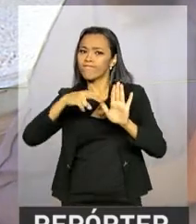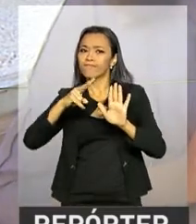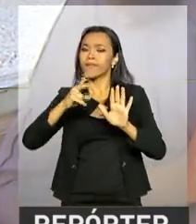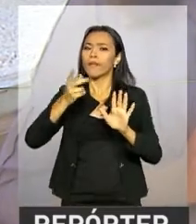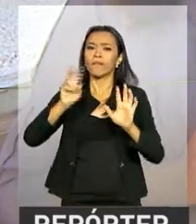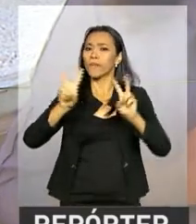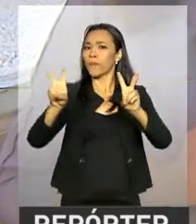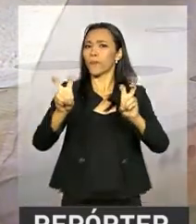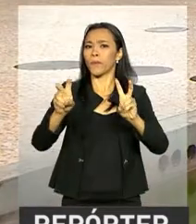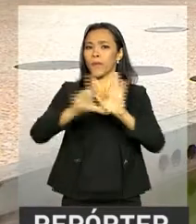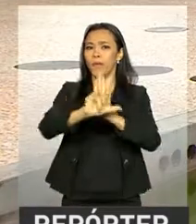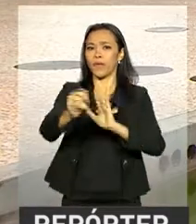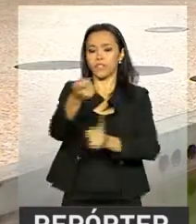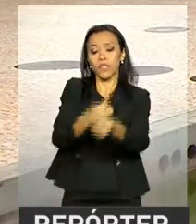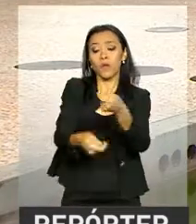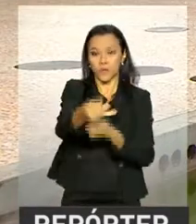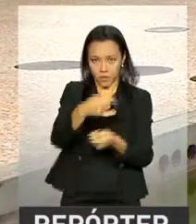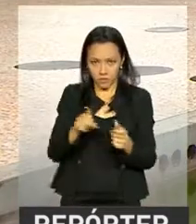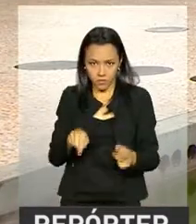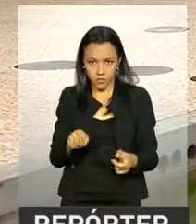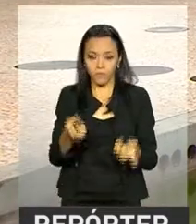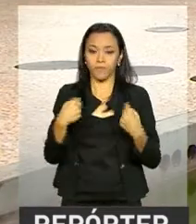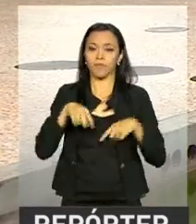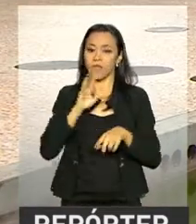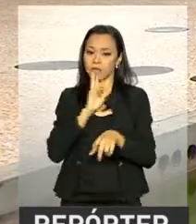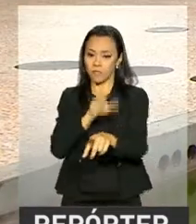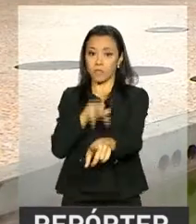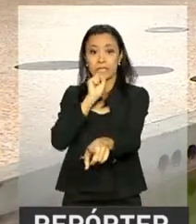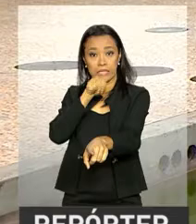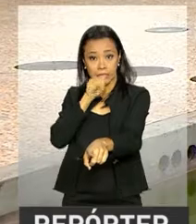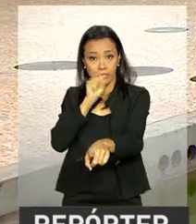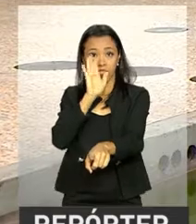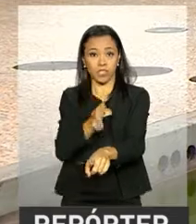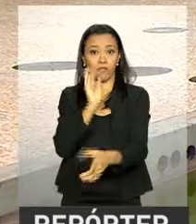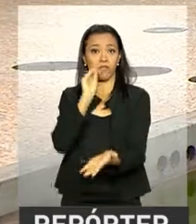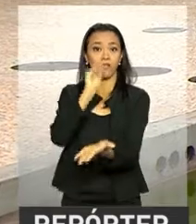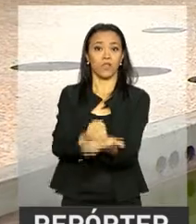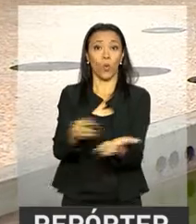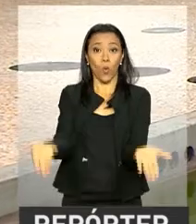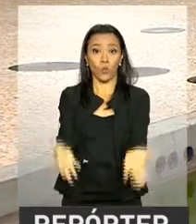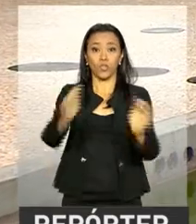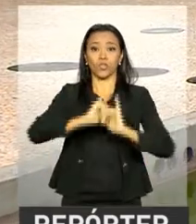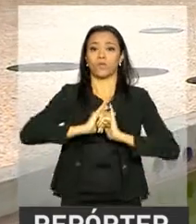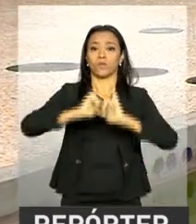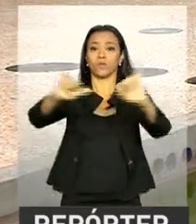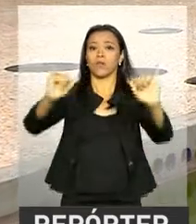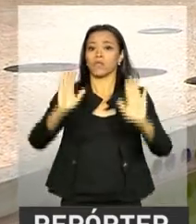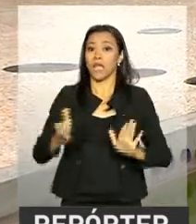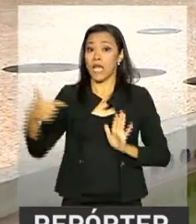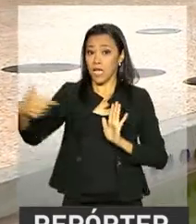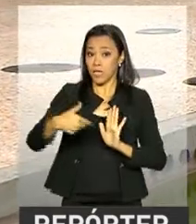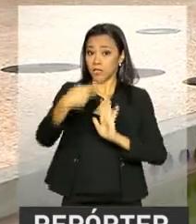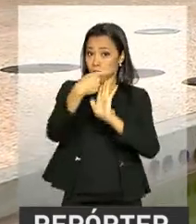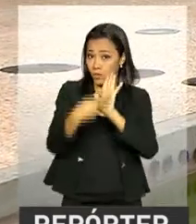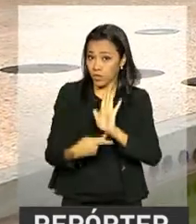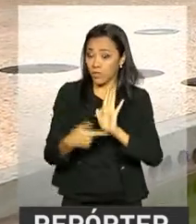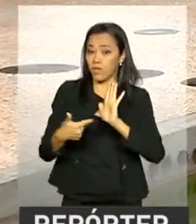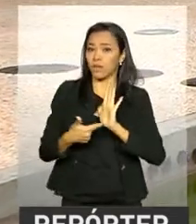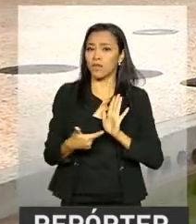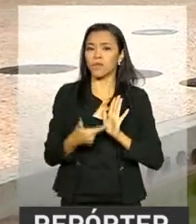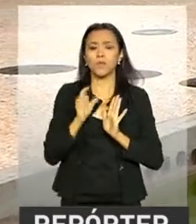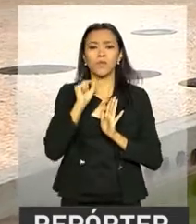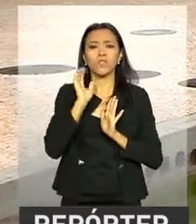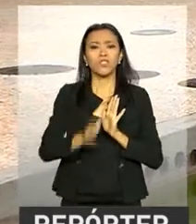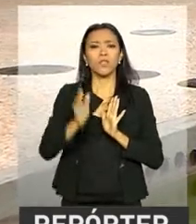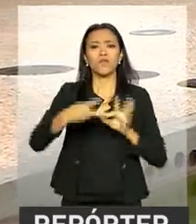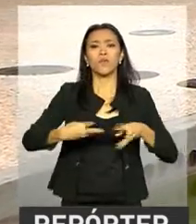leandro veto parcial do presidente michel temer foi publicado no diário oficial da união de hoje esse projeto do regime de recuperação fiscal foi